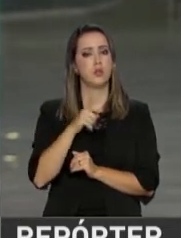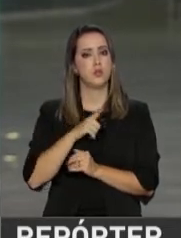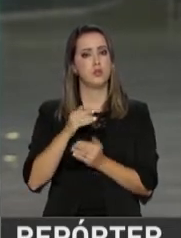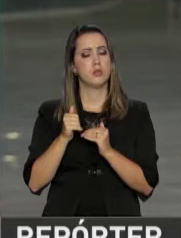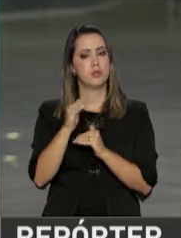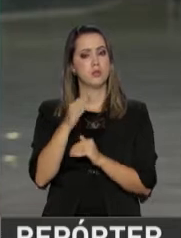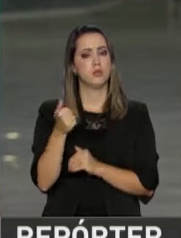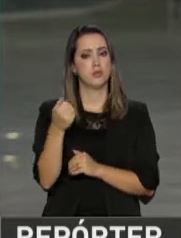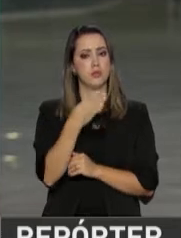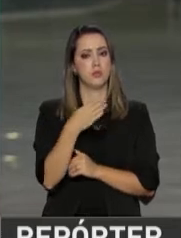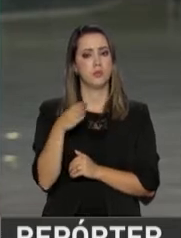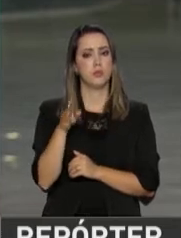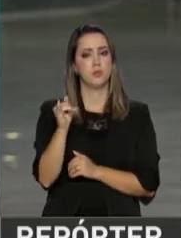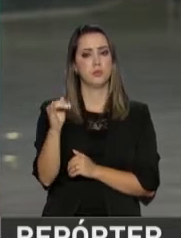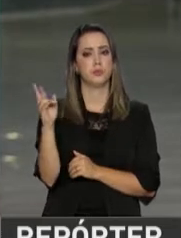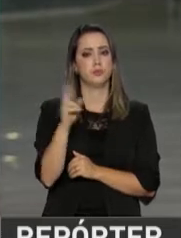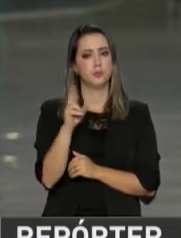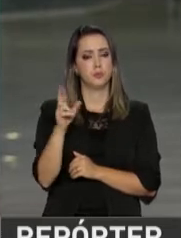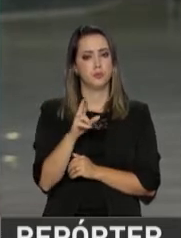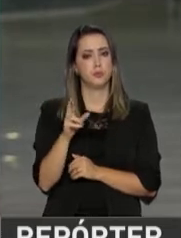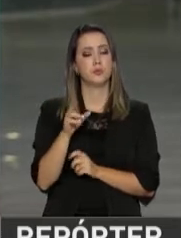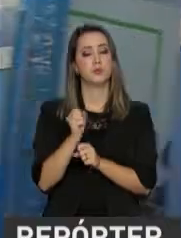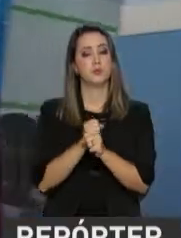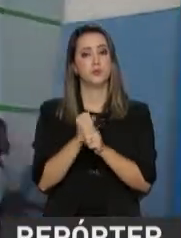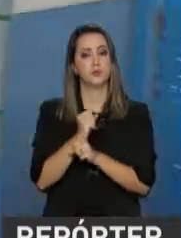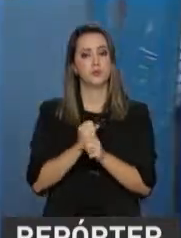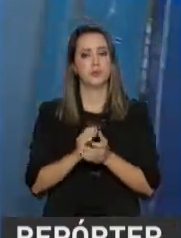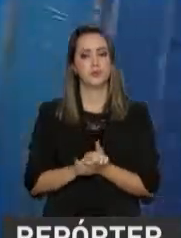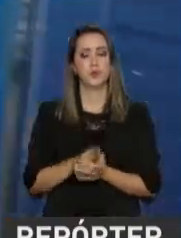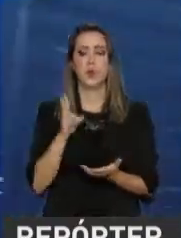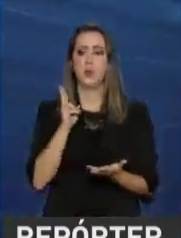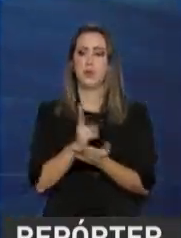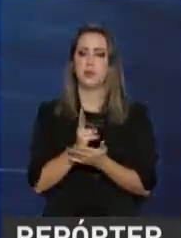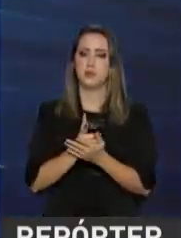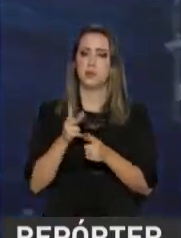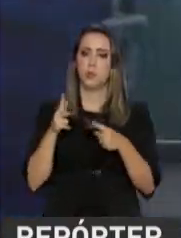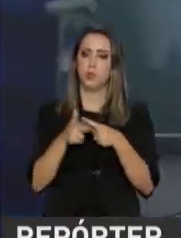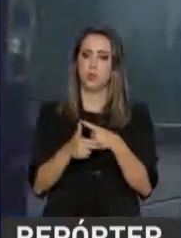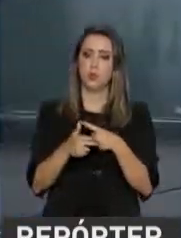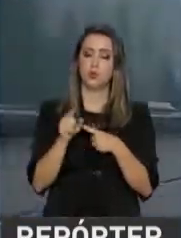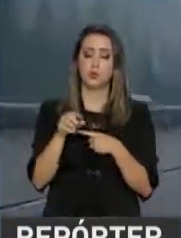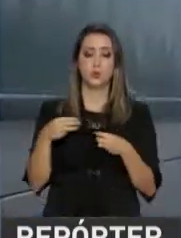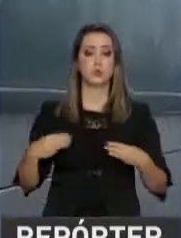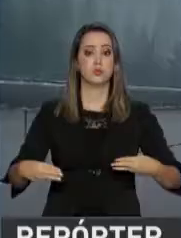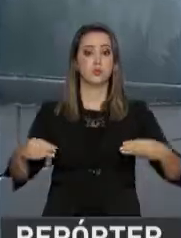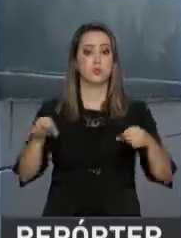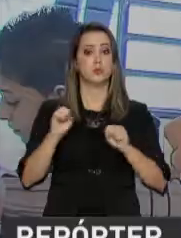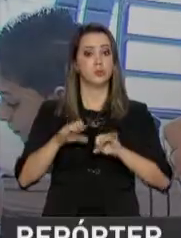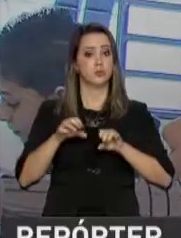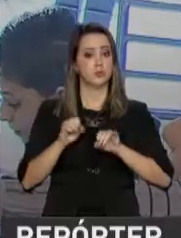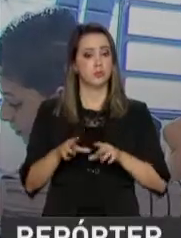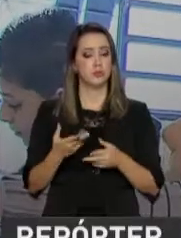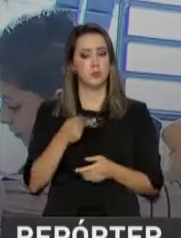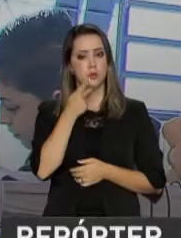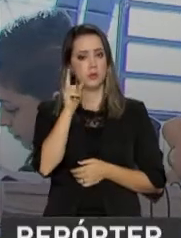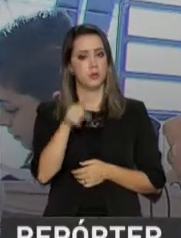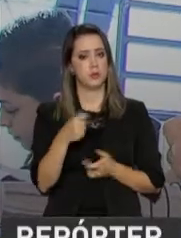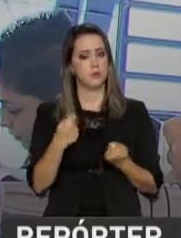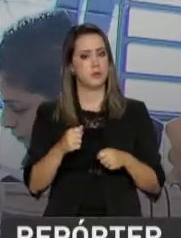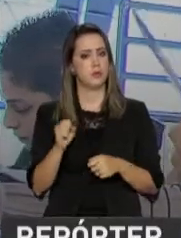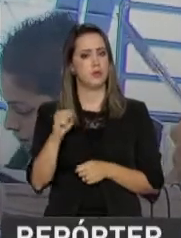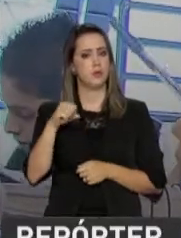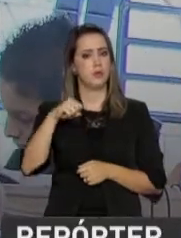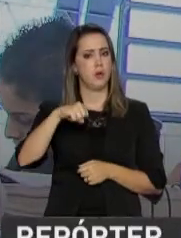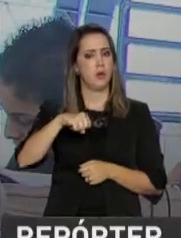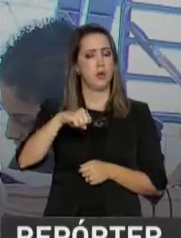cerca de 14 bilhões de reais para este ano mesmo com o corte do fundeb o ministério da educação conta com recursos de